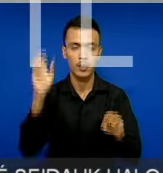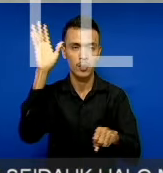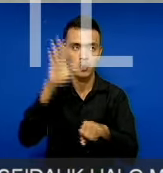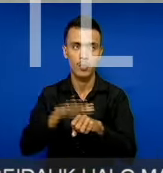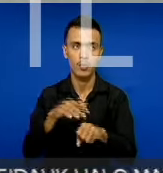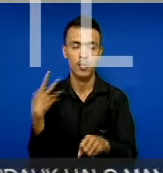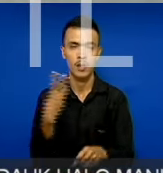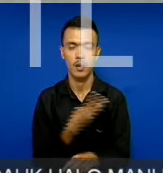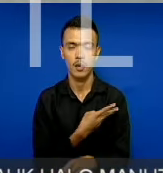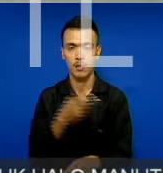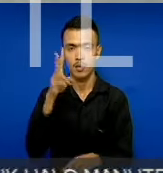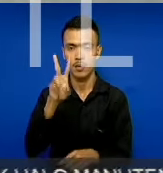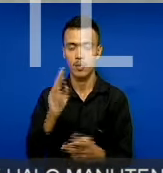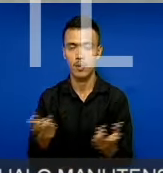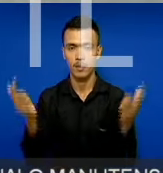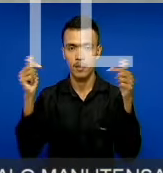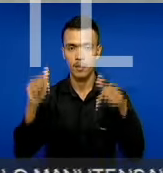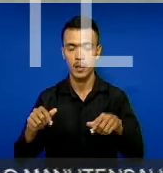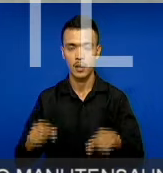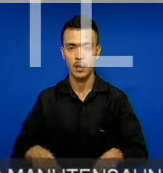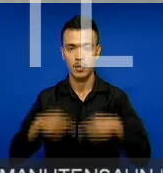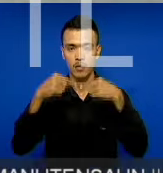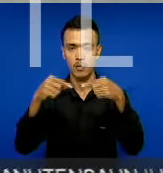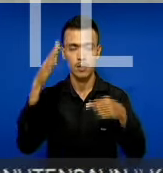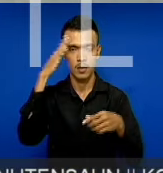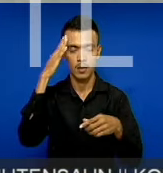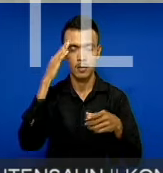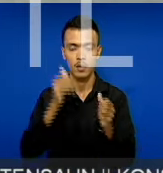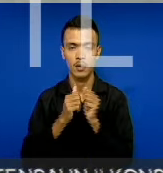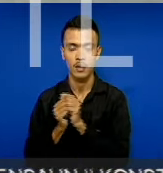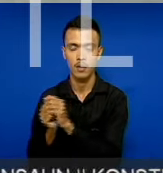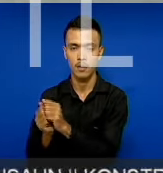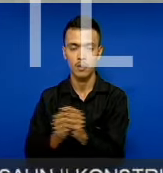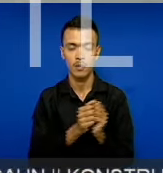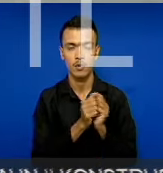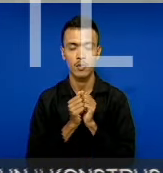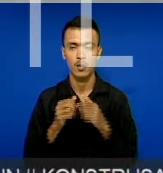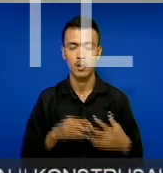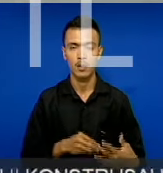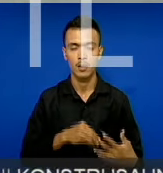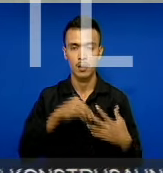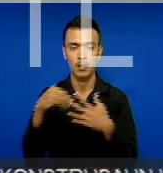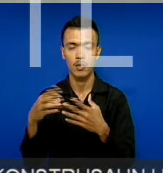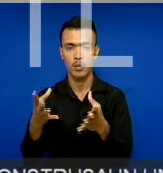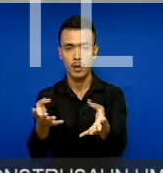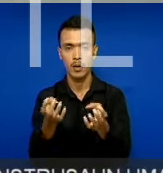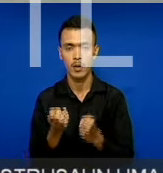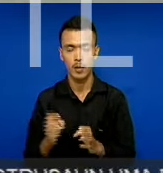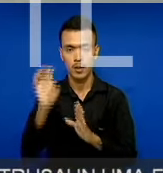mais, forra não é malo, a tu Liu ba interesse estado né